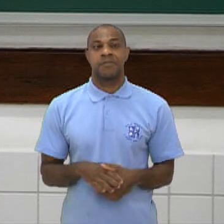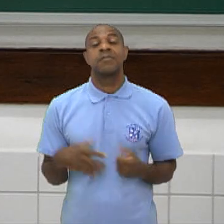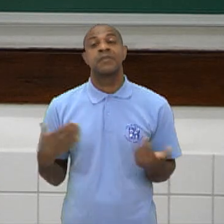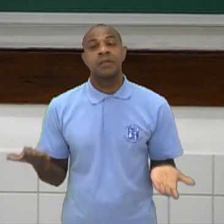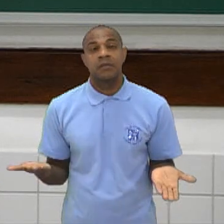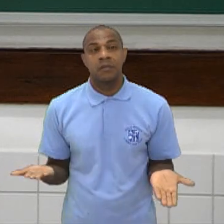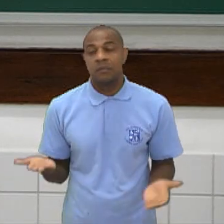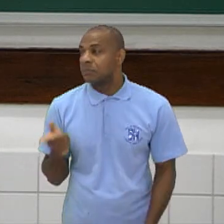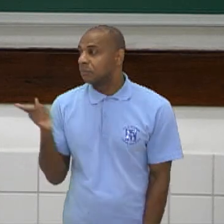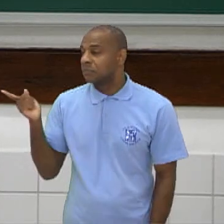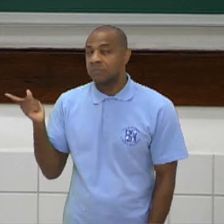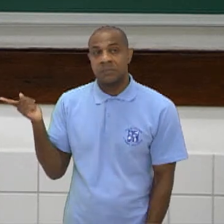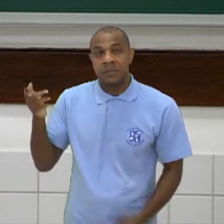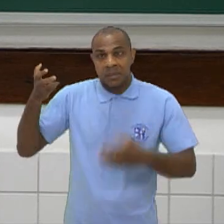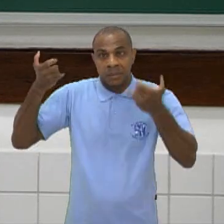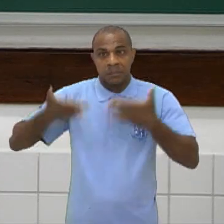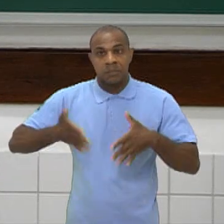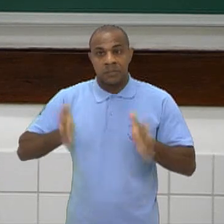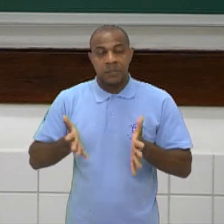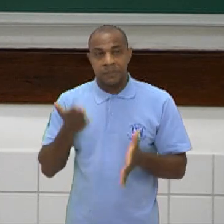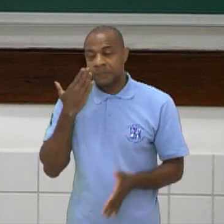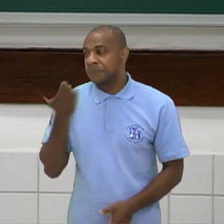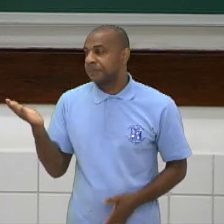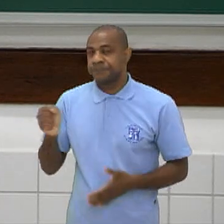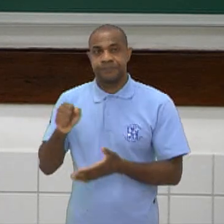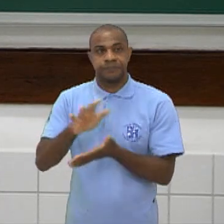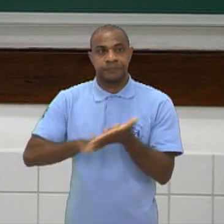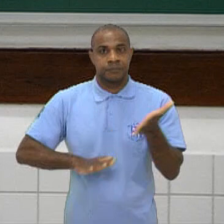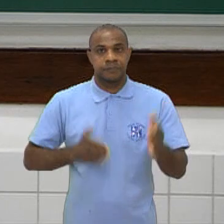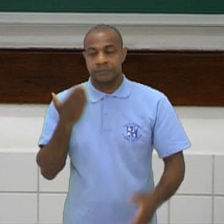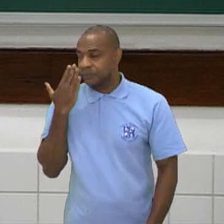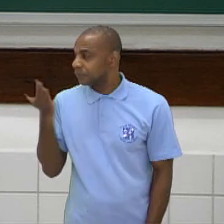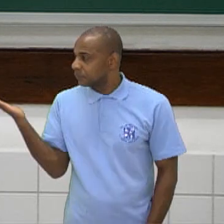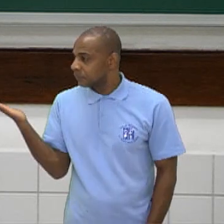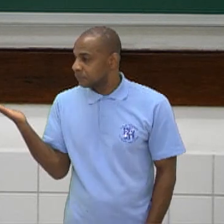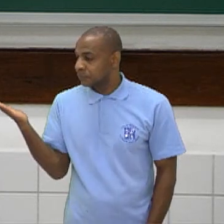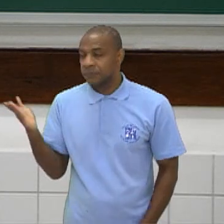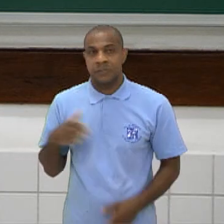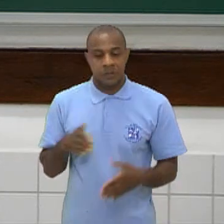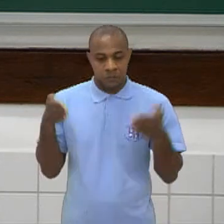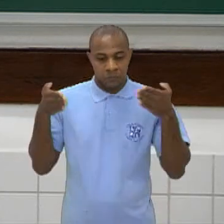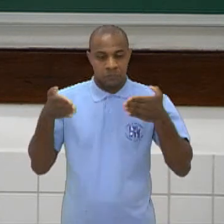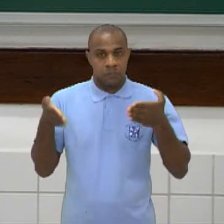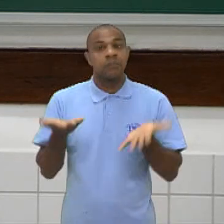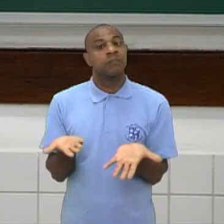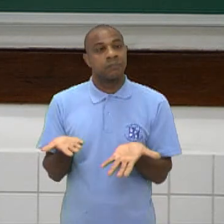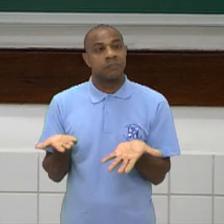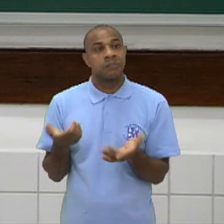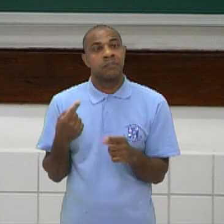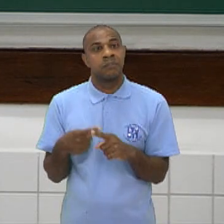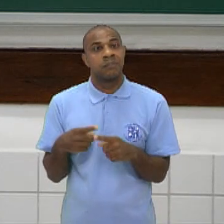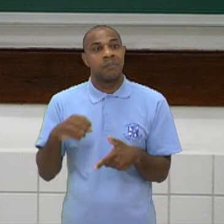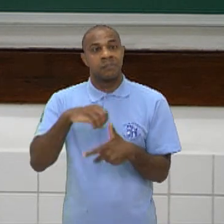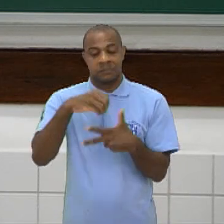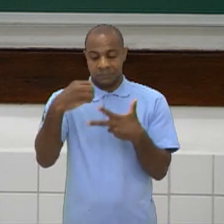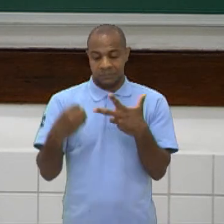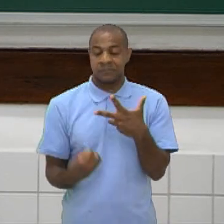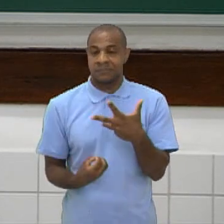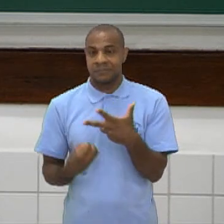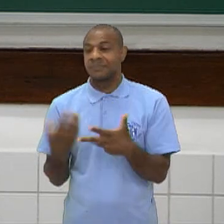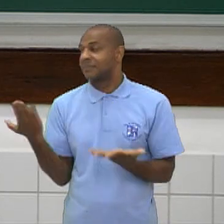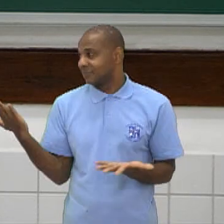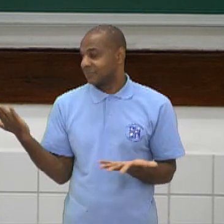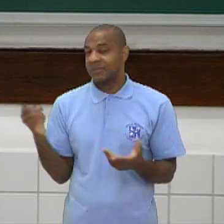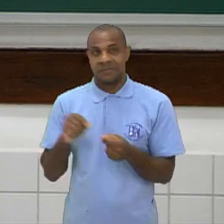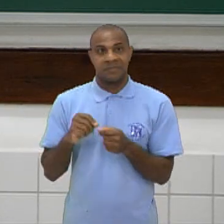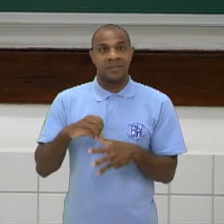aí, gente, fácil, né? A gente já falou sobre isso. É exercício de Enem, que a gente tem focado bastante. Por quê? Porque Enem é importante para você. E você vai